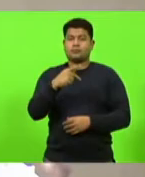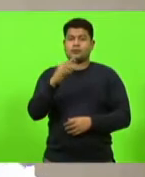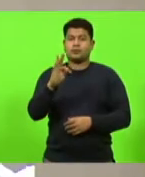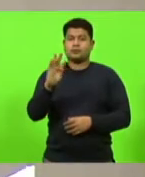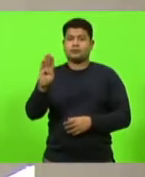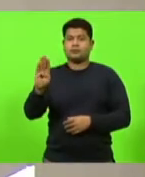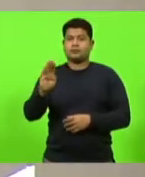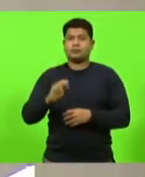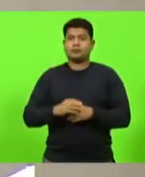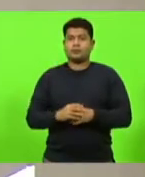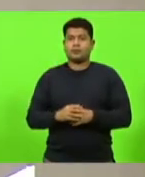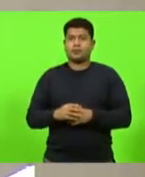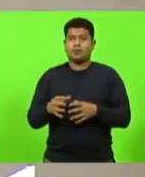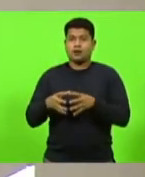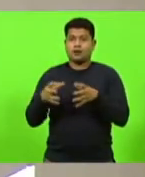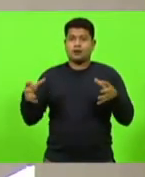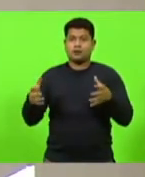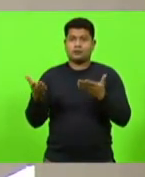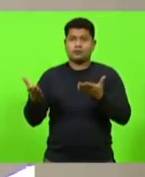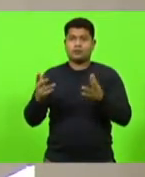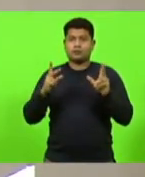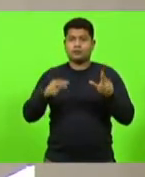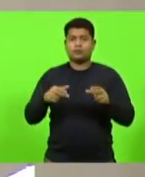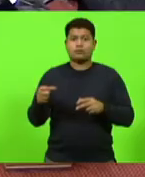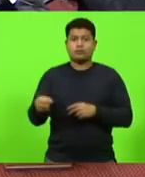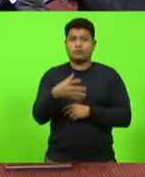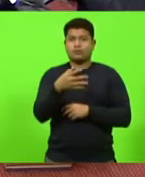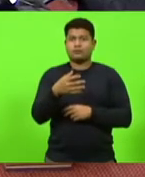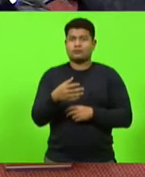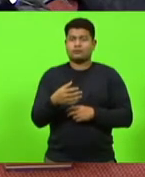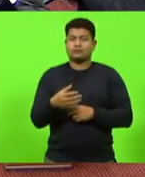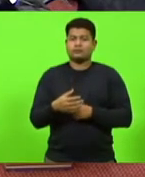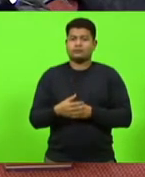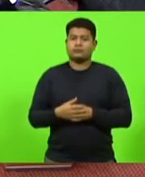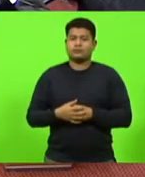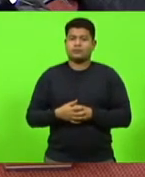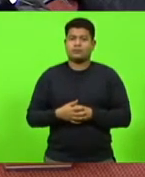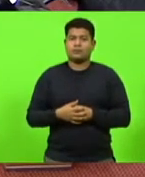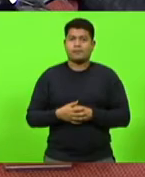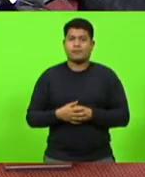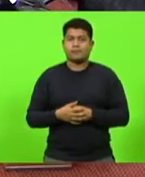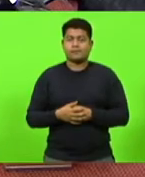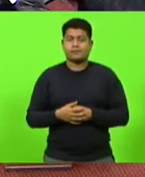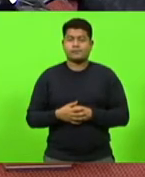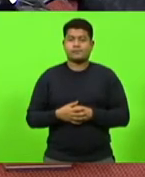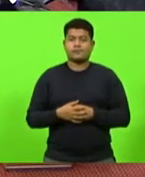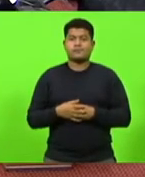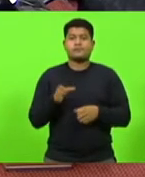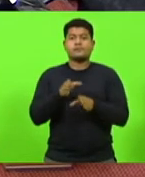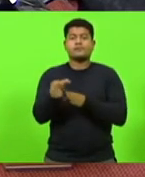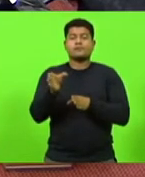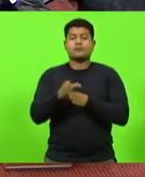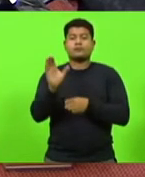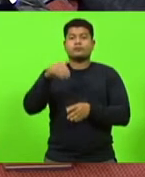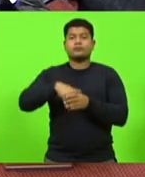aqui na casa, da mesma forma, Partido Novo, expressivos. Encaminhamento de voto, vota.